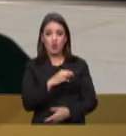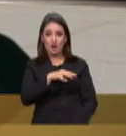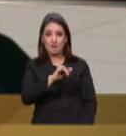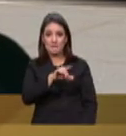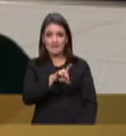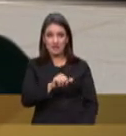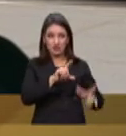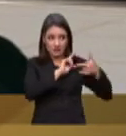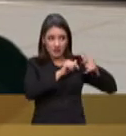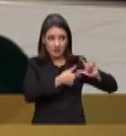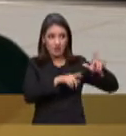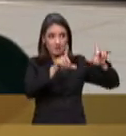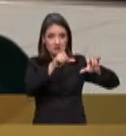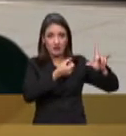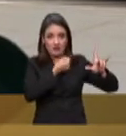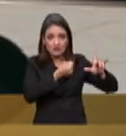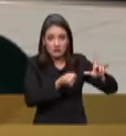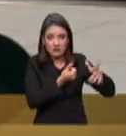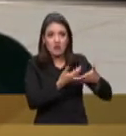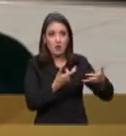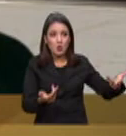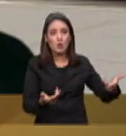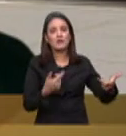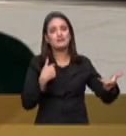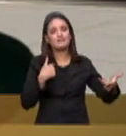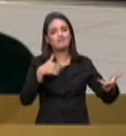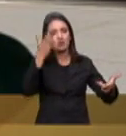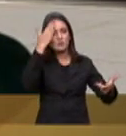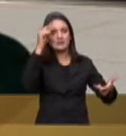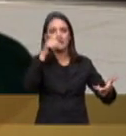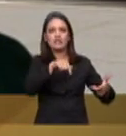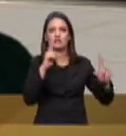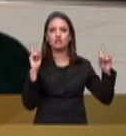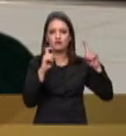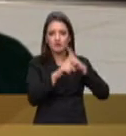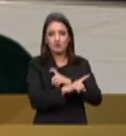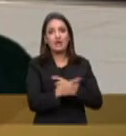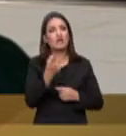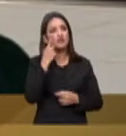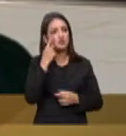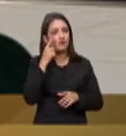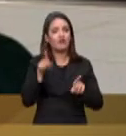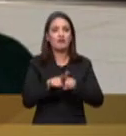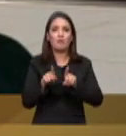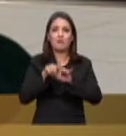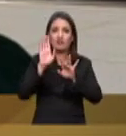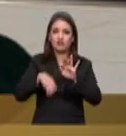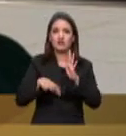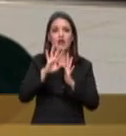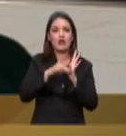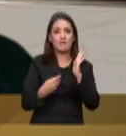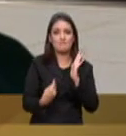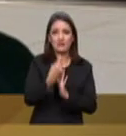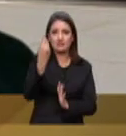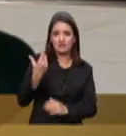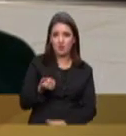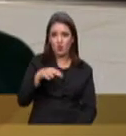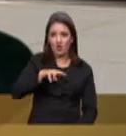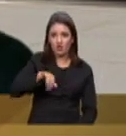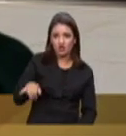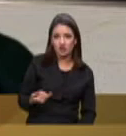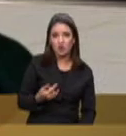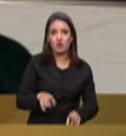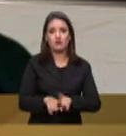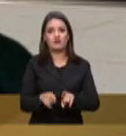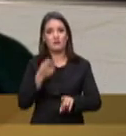descritas com propriedade, desde a partir da inicial, das manifestações orais, do sempre